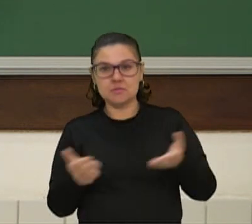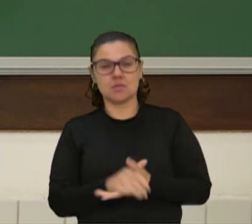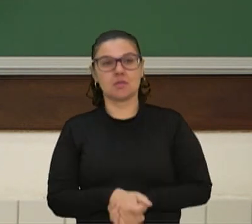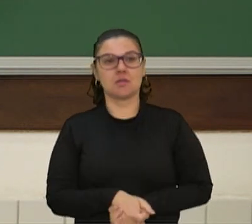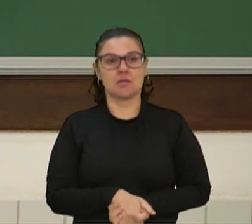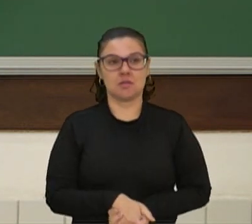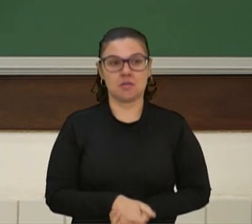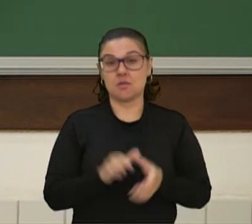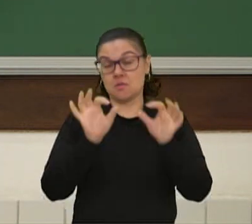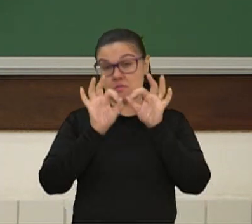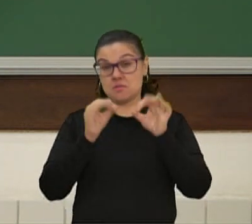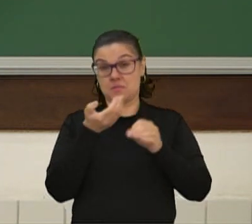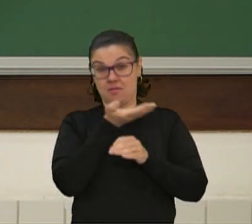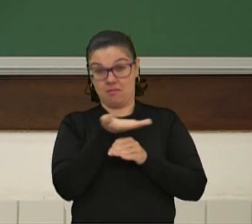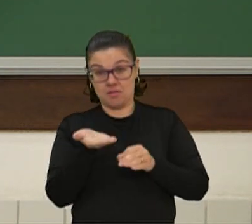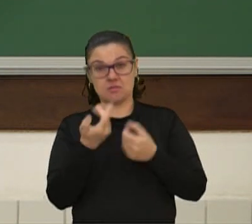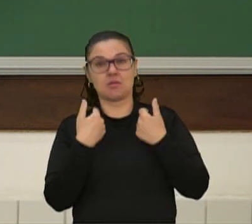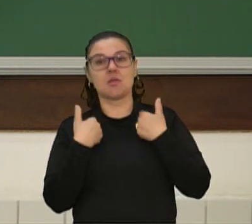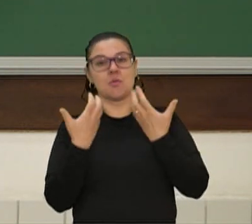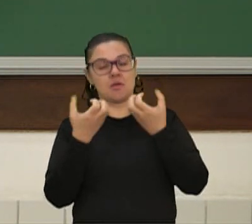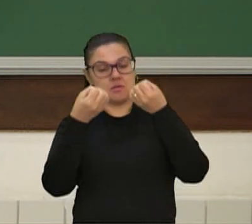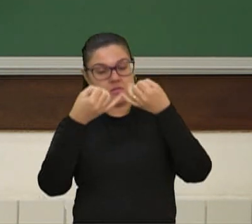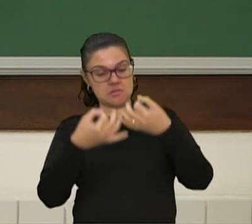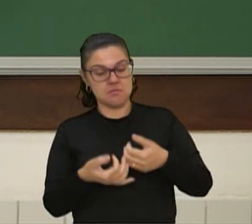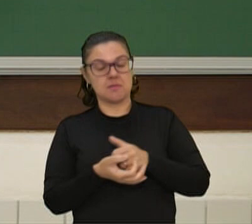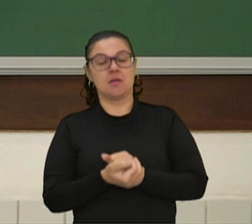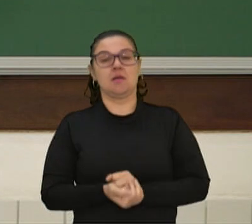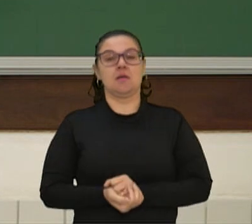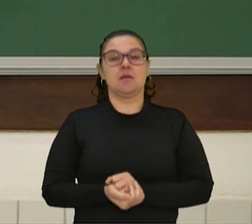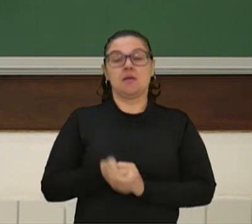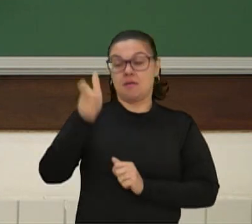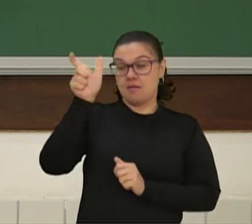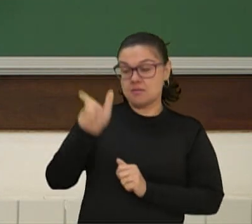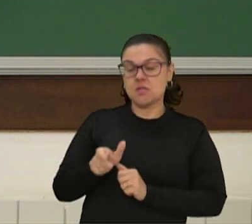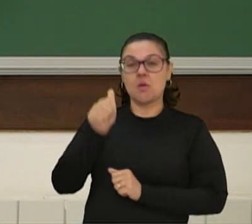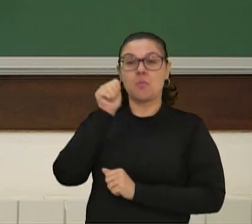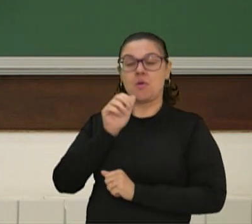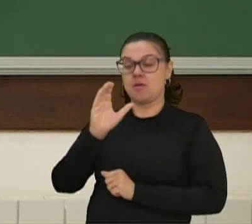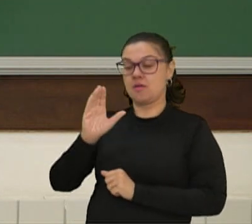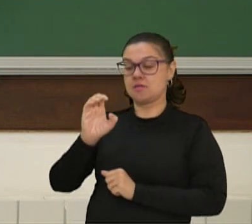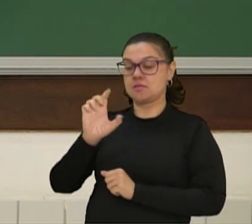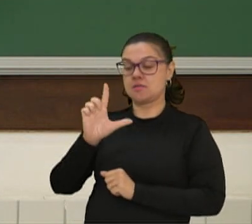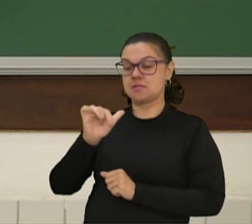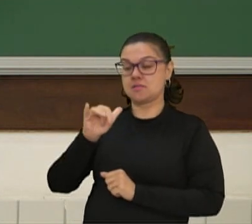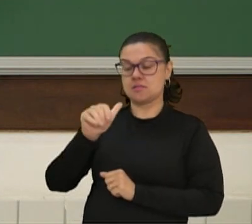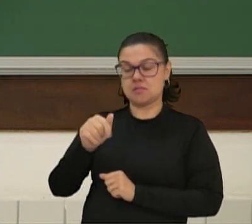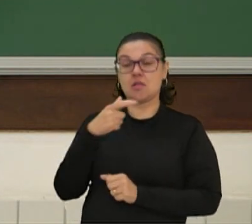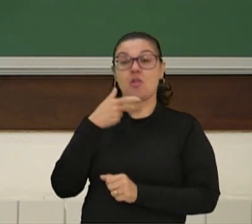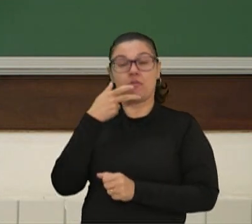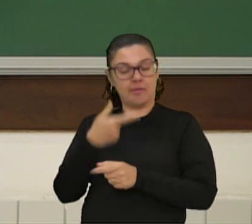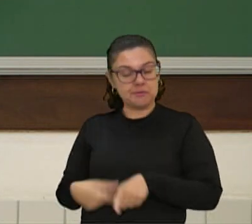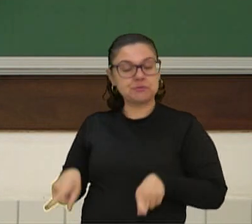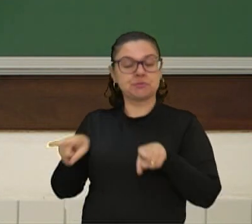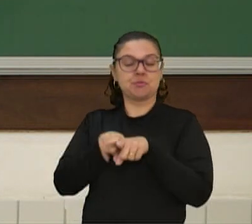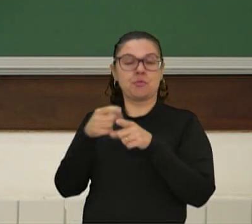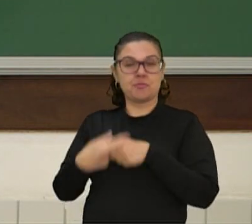dizer é basicamente isso. Eu ainda quero dizer para vocês que a Cecília é uma das pioneiras, eu volto a insistir